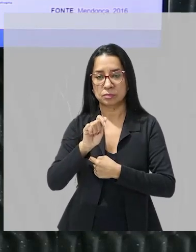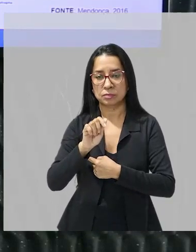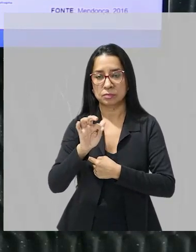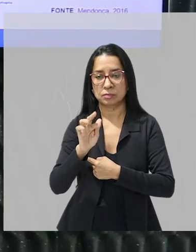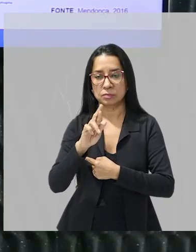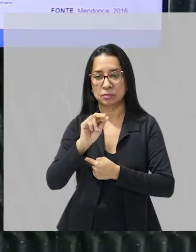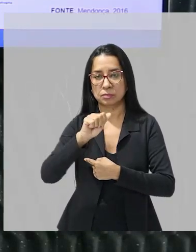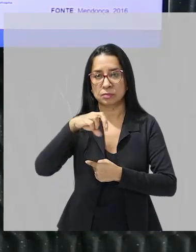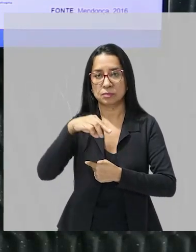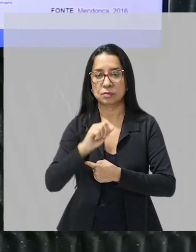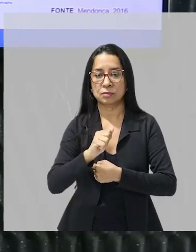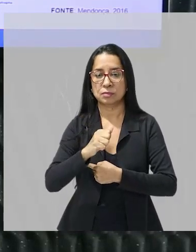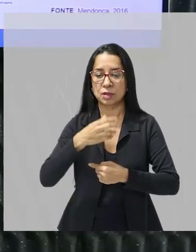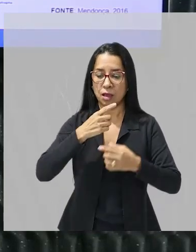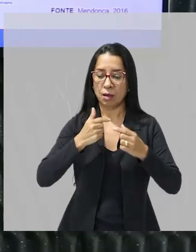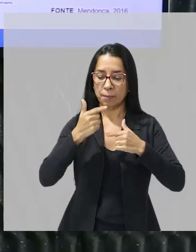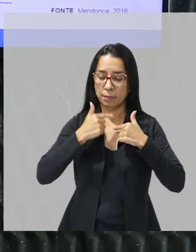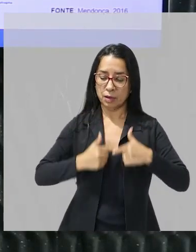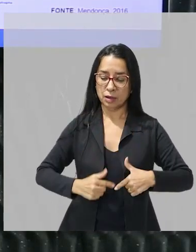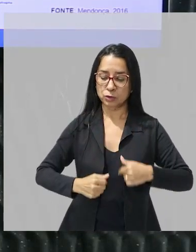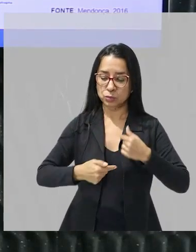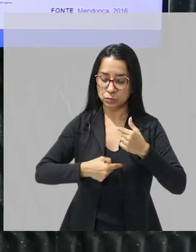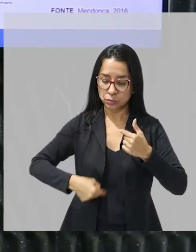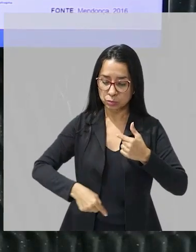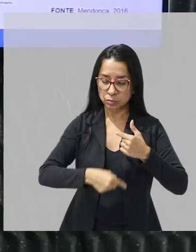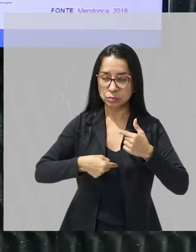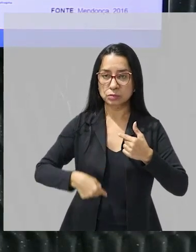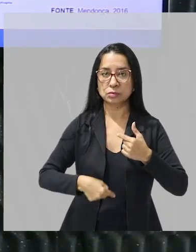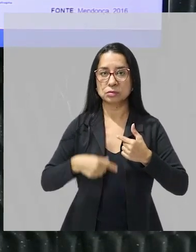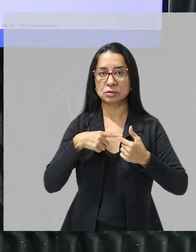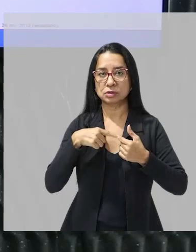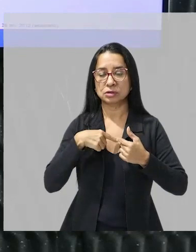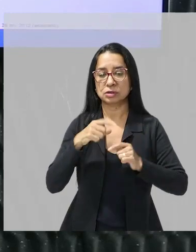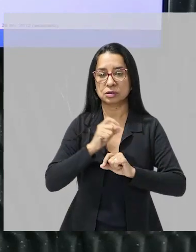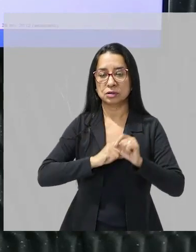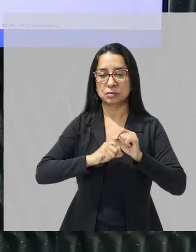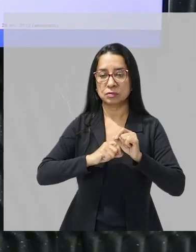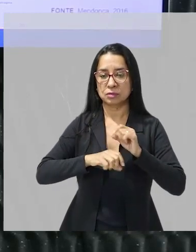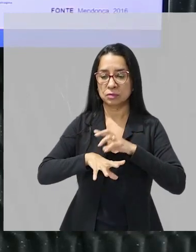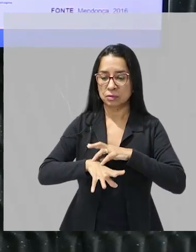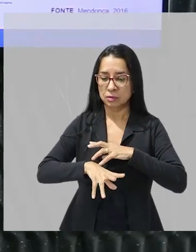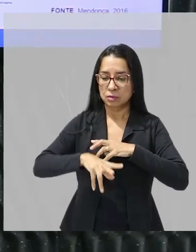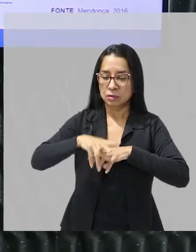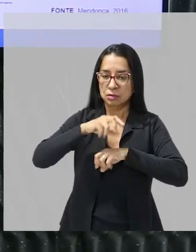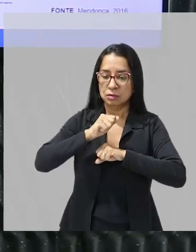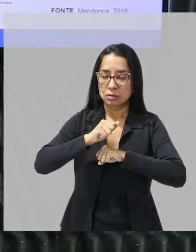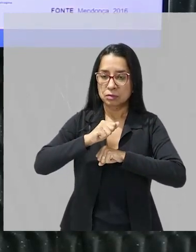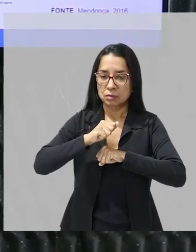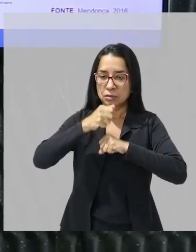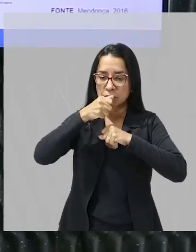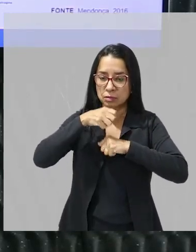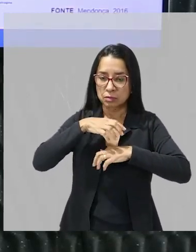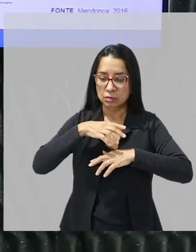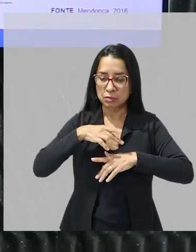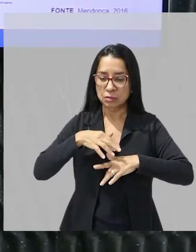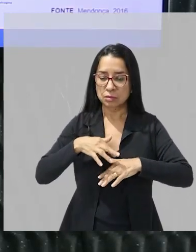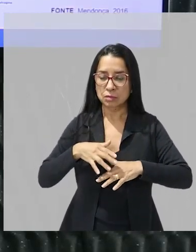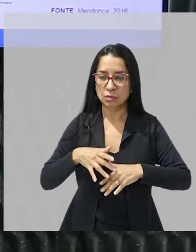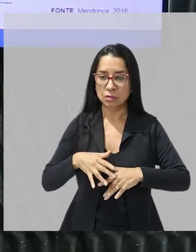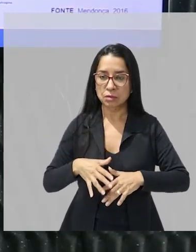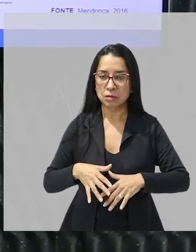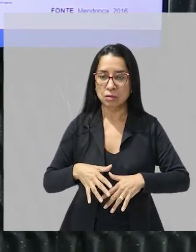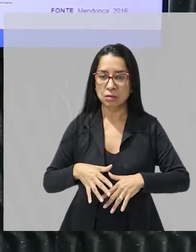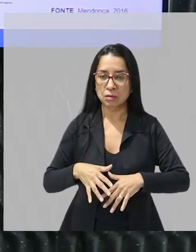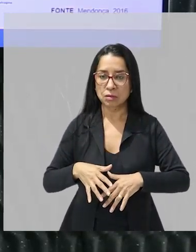pulmões, tá? Quando o indivíduo tem quando ele vai inspirar, ele vai o quê? O diafragma ele vai se